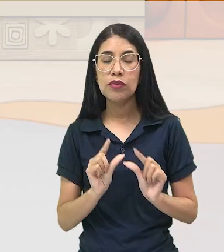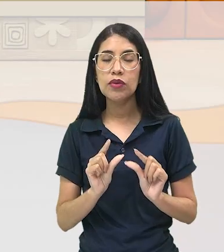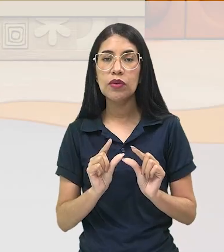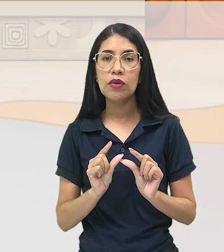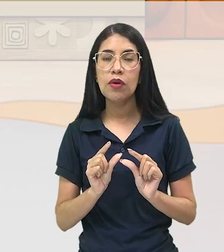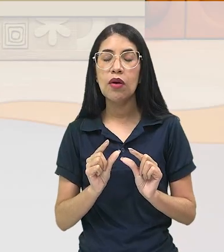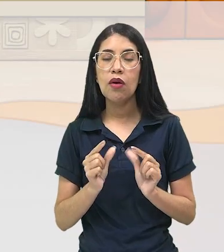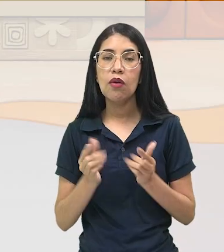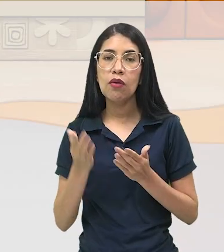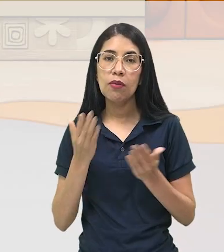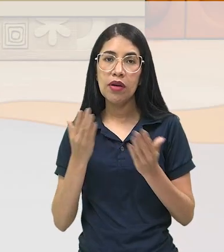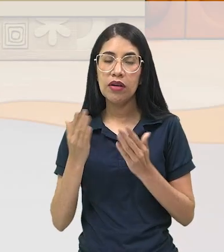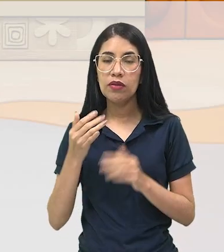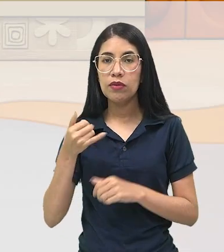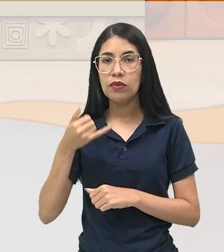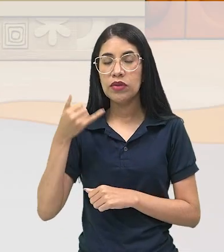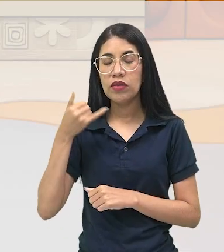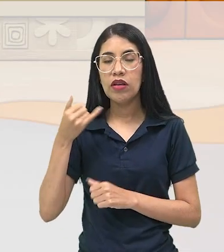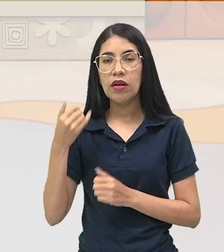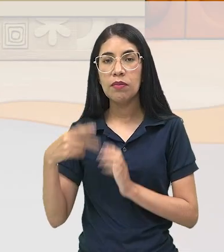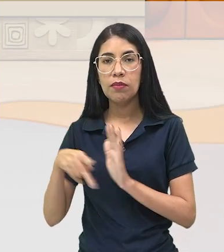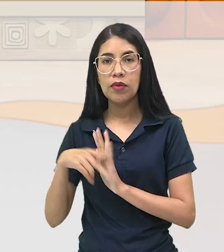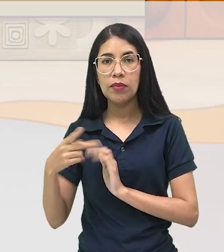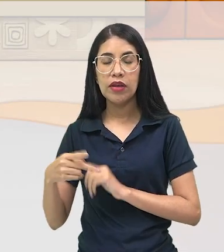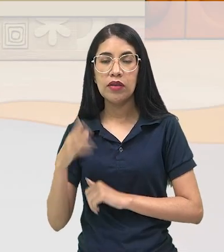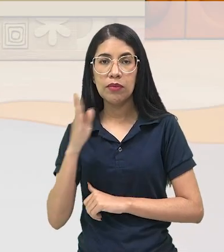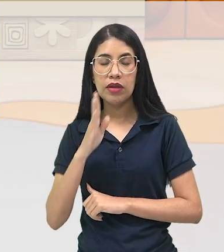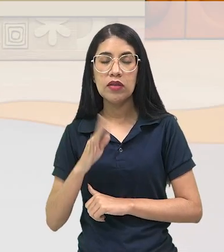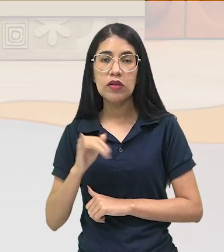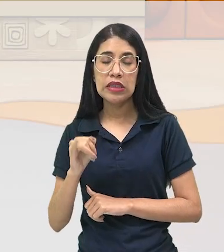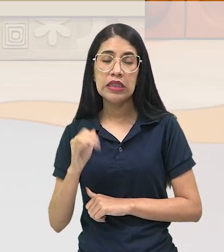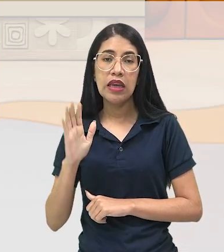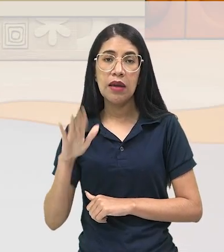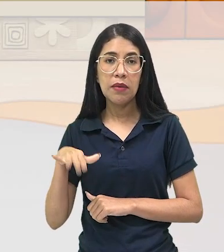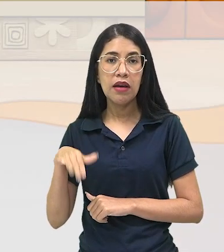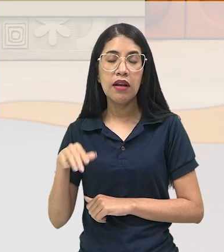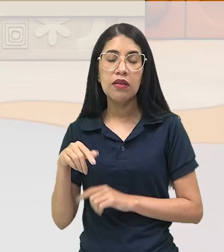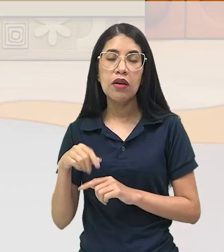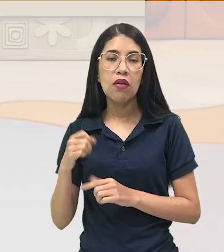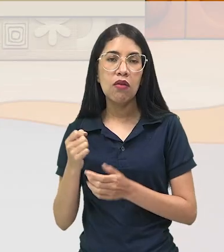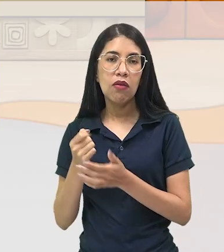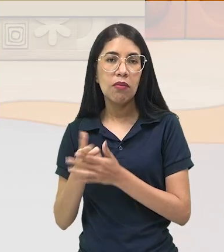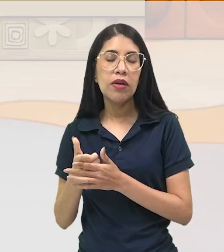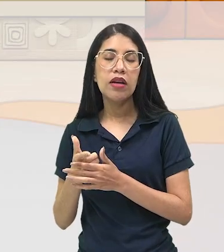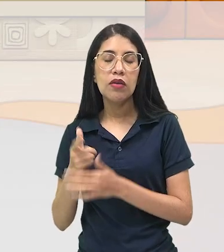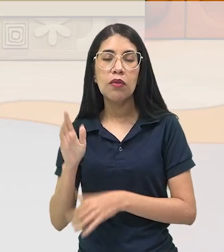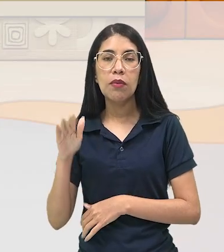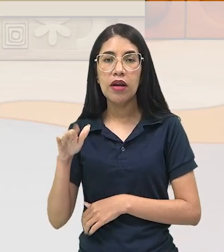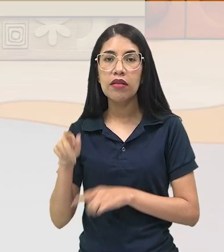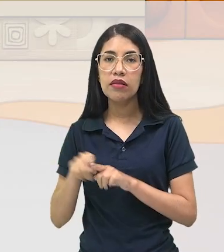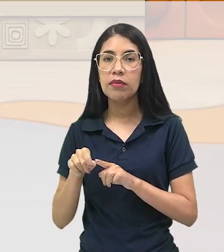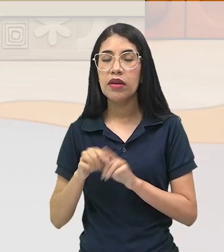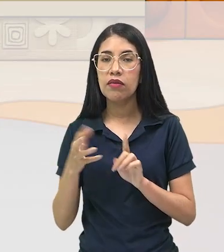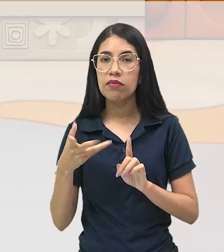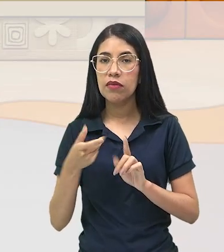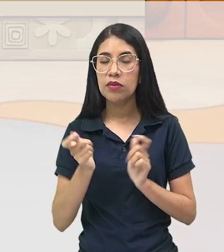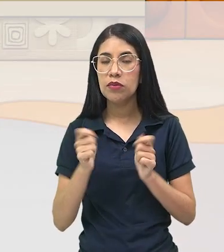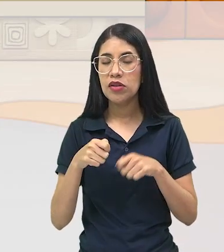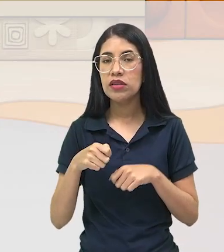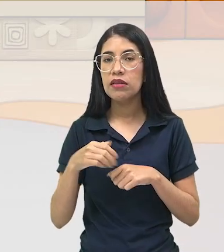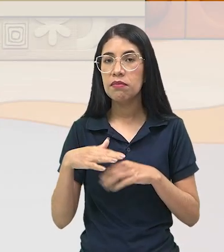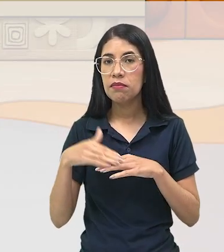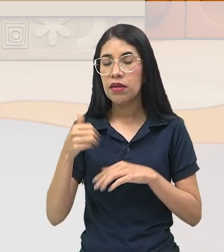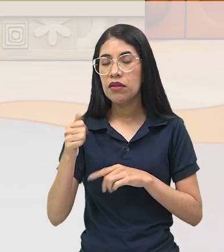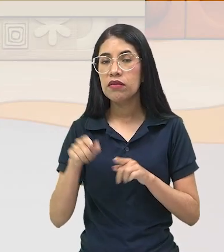aparelho de celular produzido no Brasil. Se o aparelho é mais barato, é óbvio que a gente vai comprar o mais barato e às vezes ainda tem até qualidade melhor, né? E vai deixar